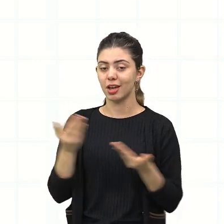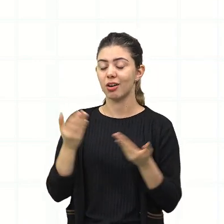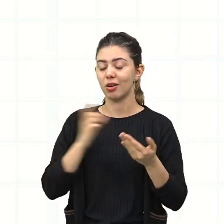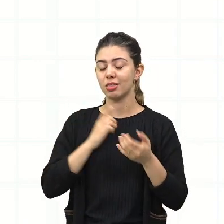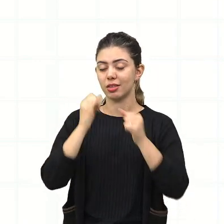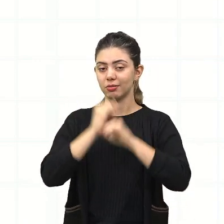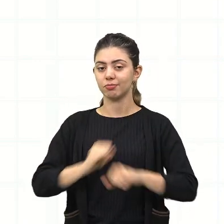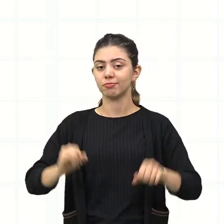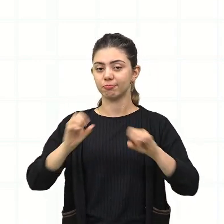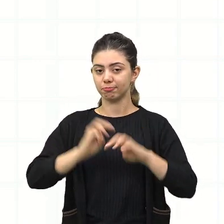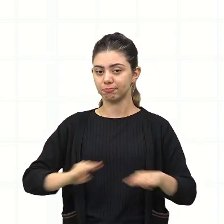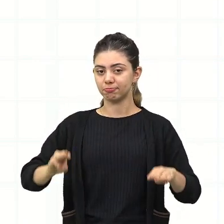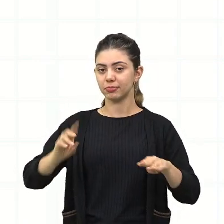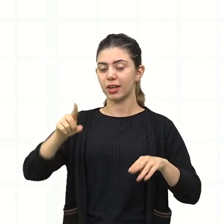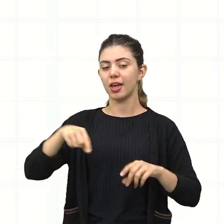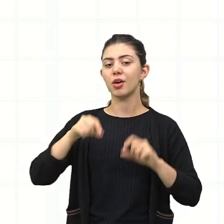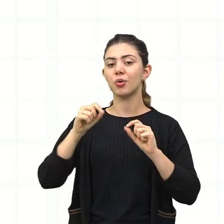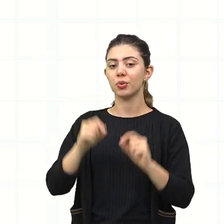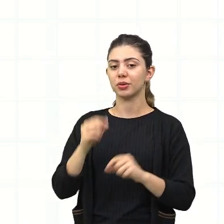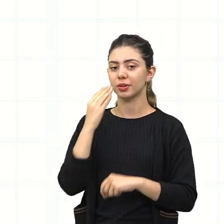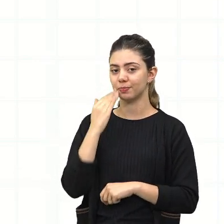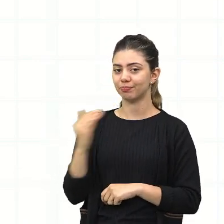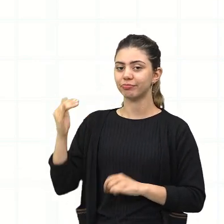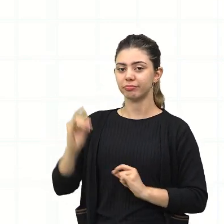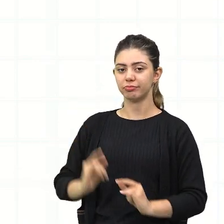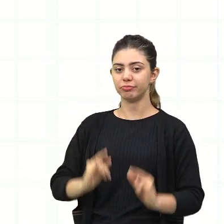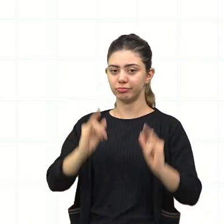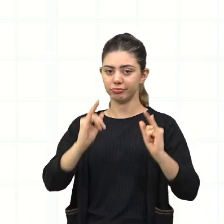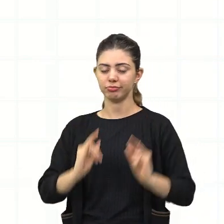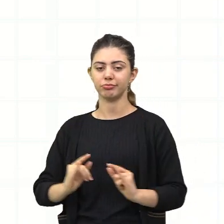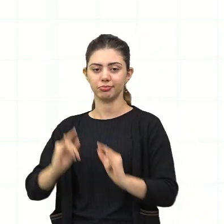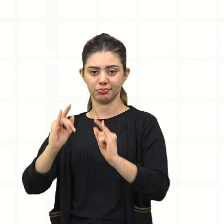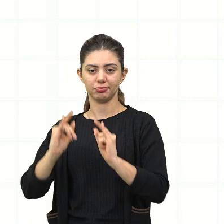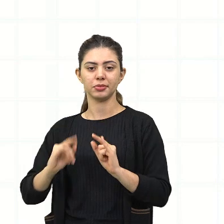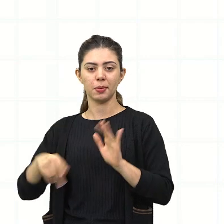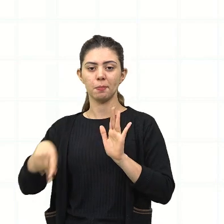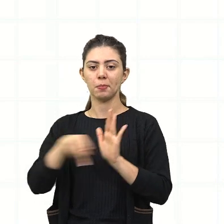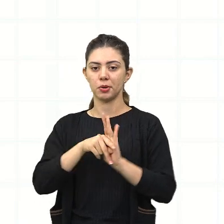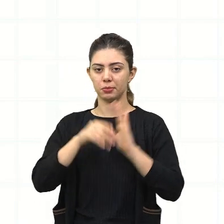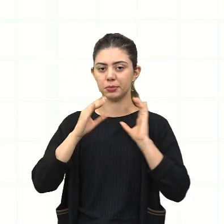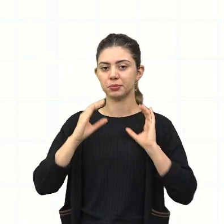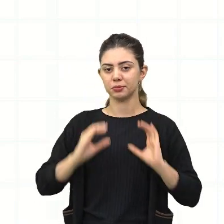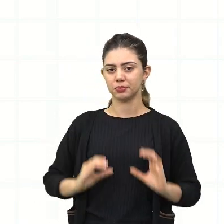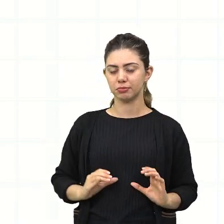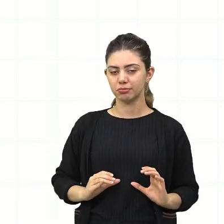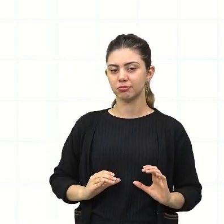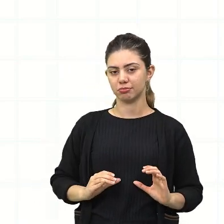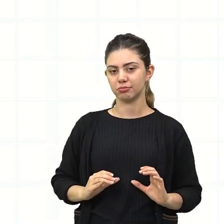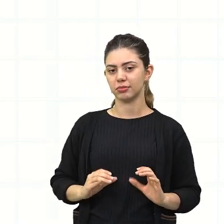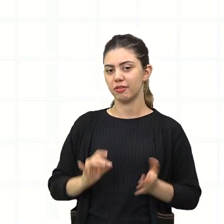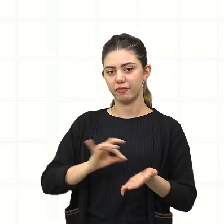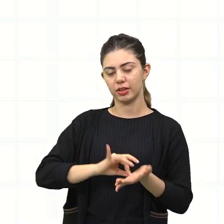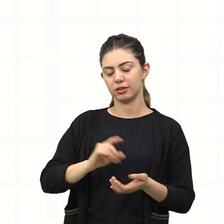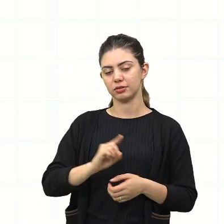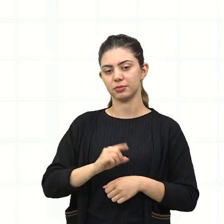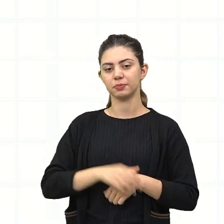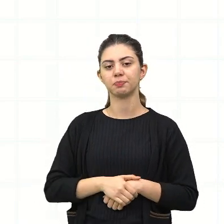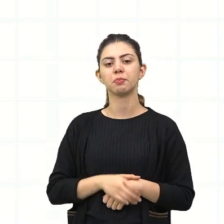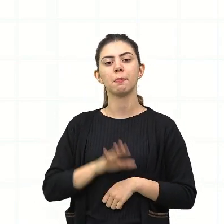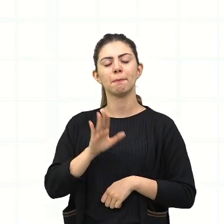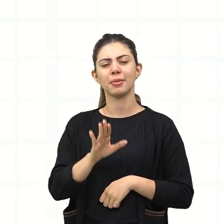anúncio do condomínio Cidadania, fictício. Então nós temos aqui toda